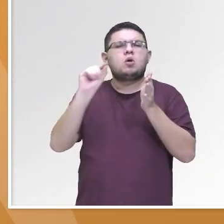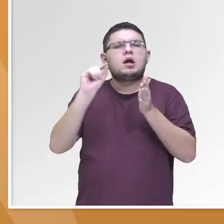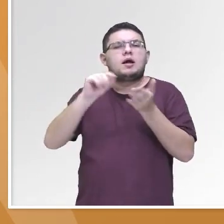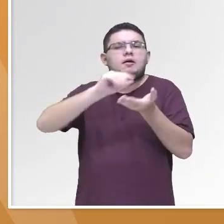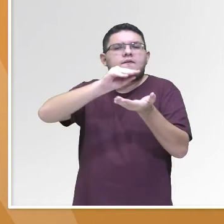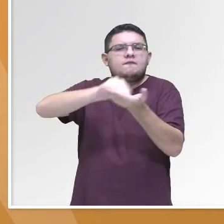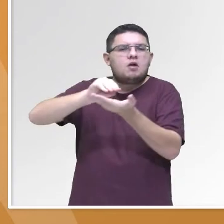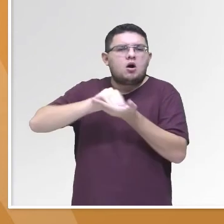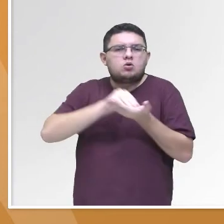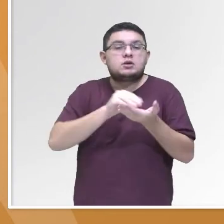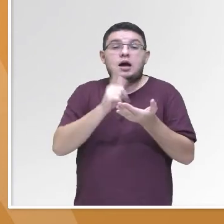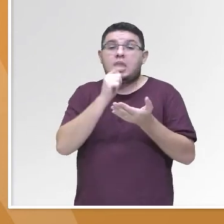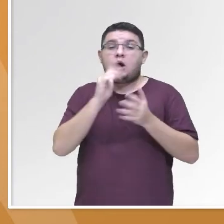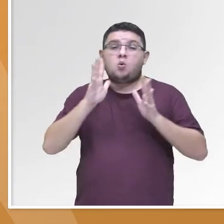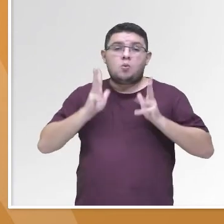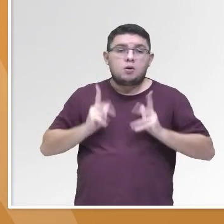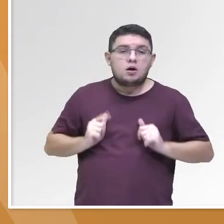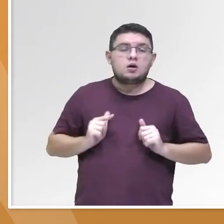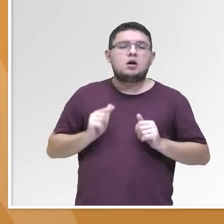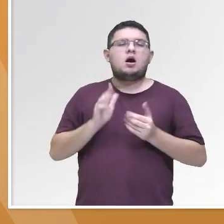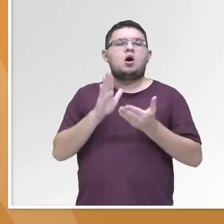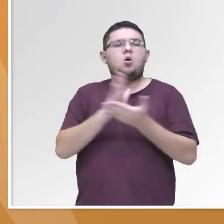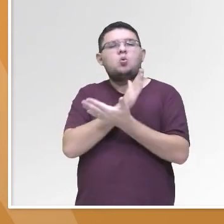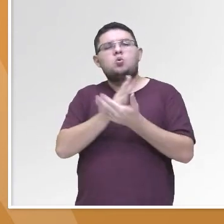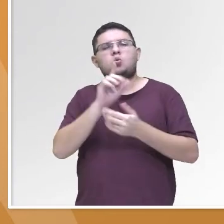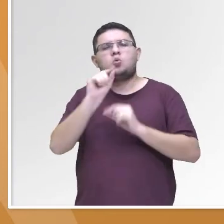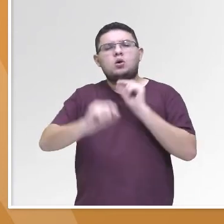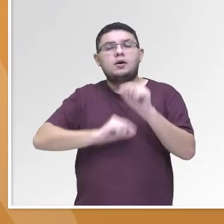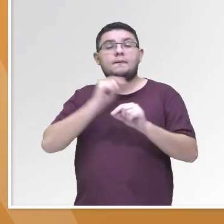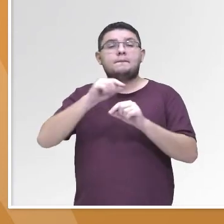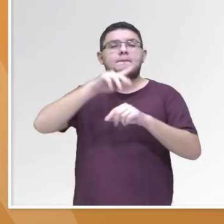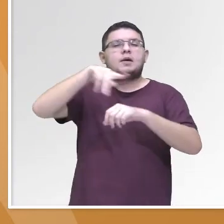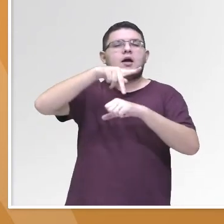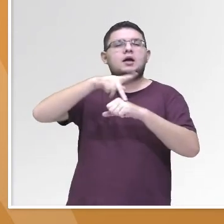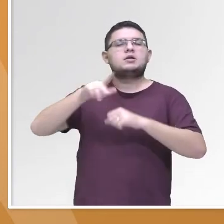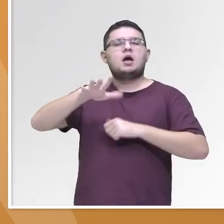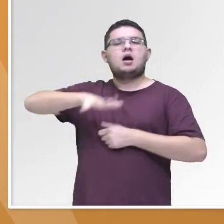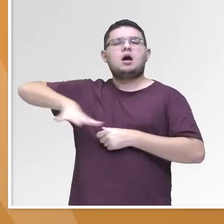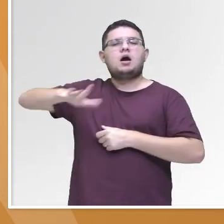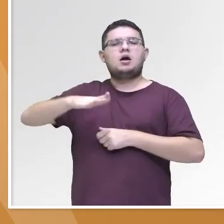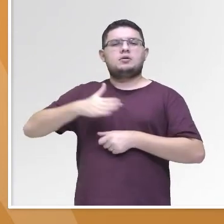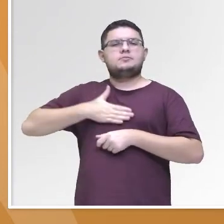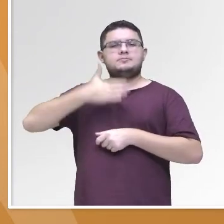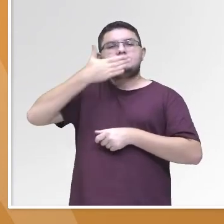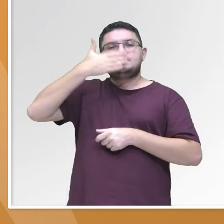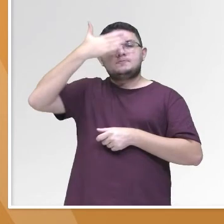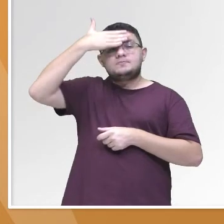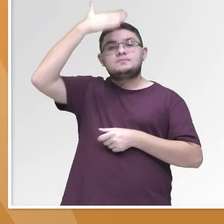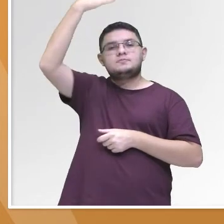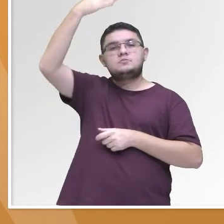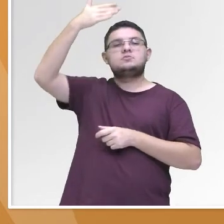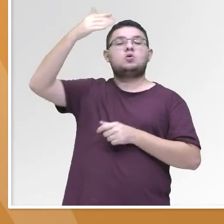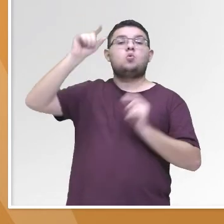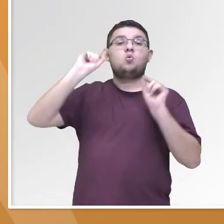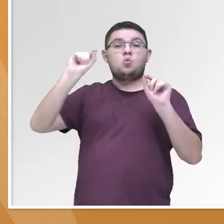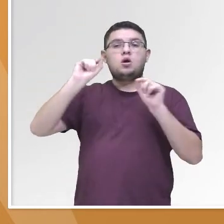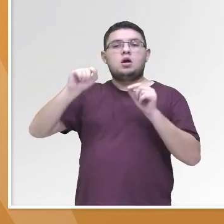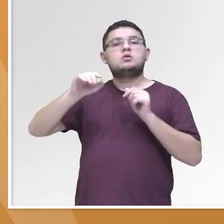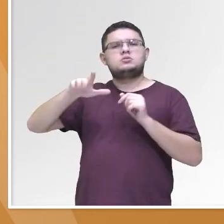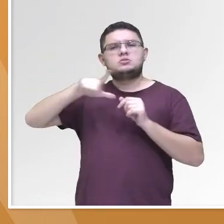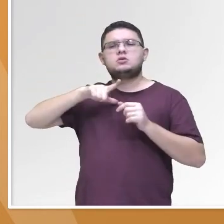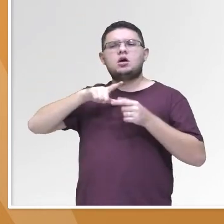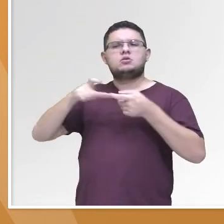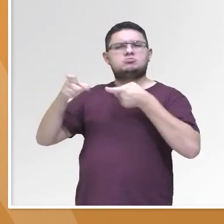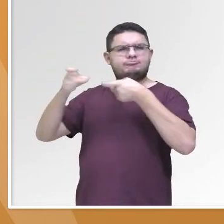água potável. Alguns países também ali do Oriente Médio, que inclusive já tem alguns conflitos